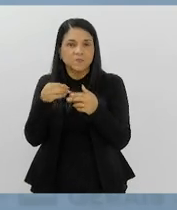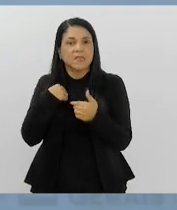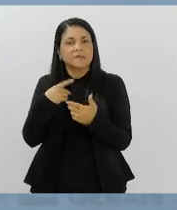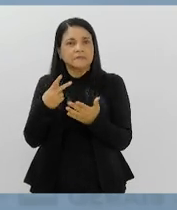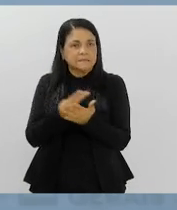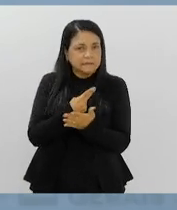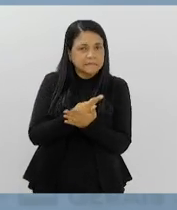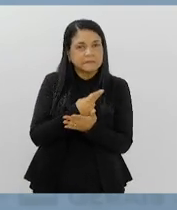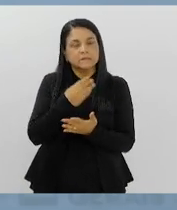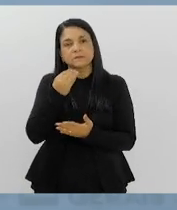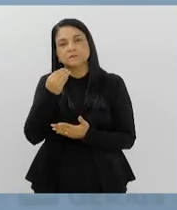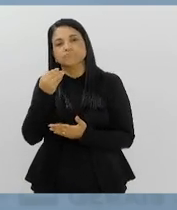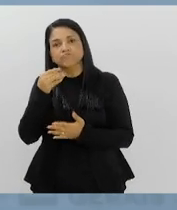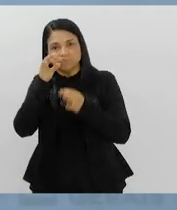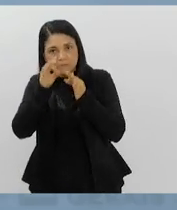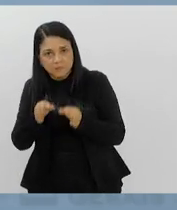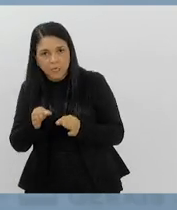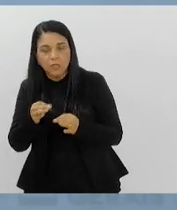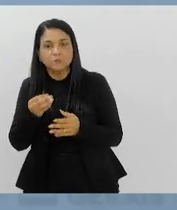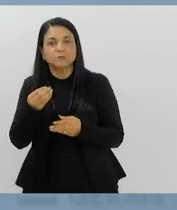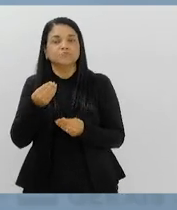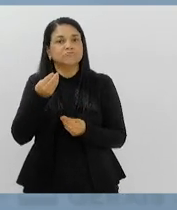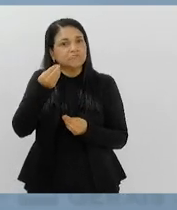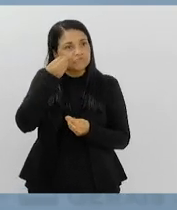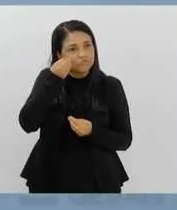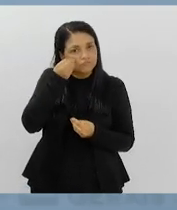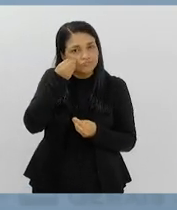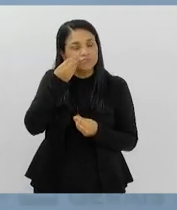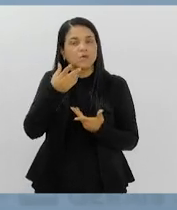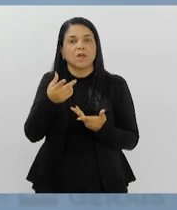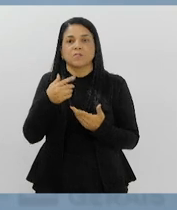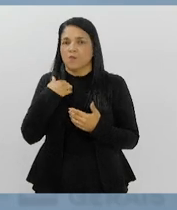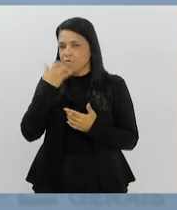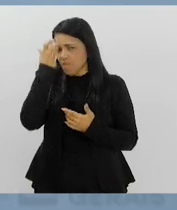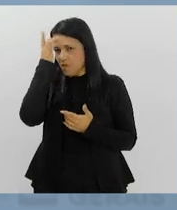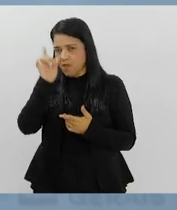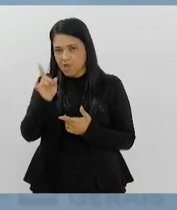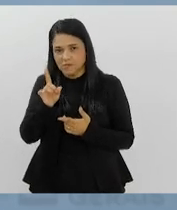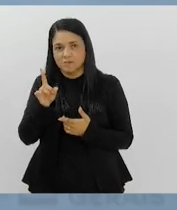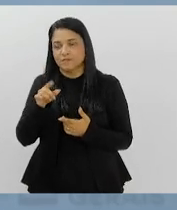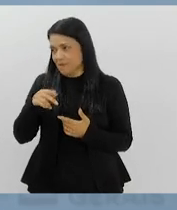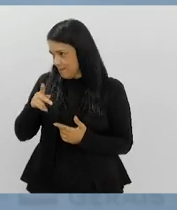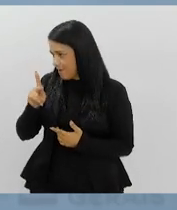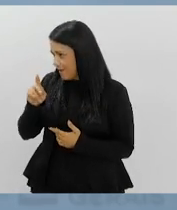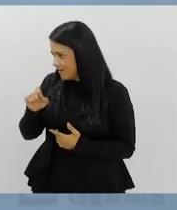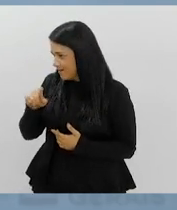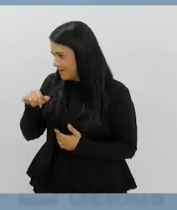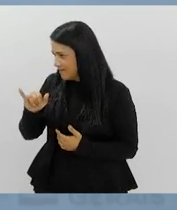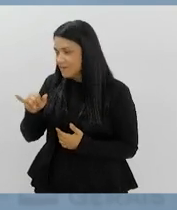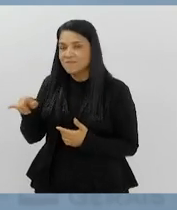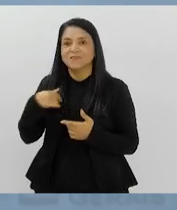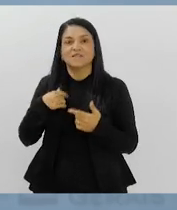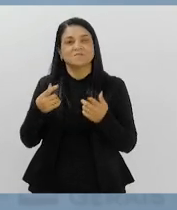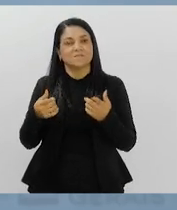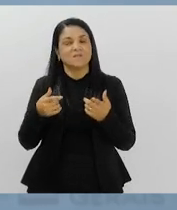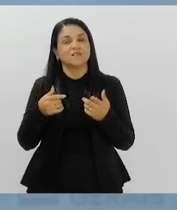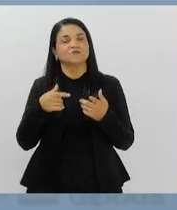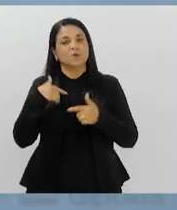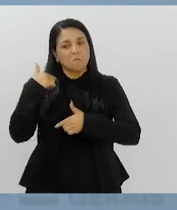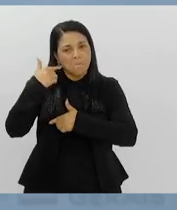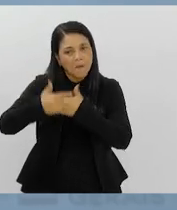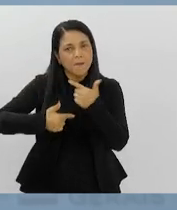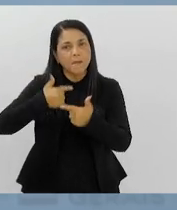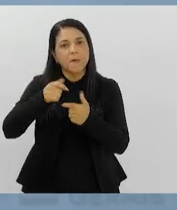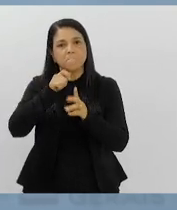A gente dá umas cabeçadas na parede, mas é o comum. Não foi fácil, né, Kelly? A gente começou isso, né, Grazi? E a gente, né, foram alguns meses.